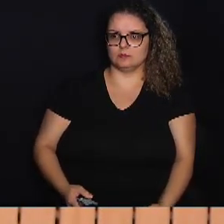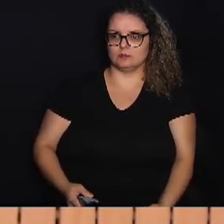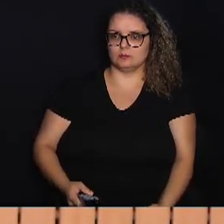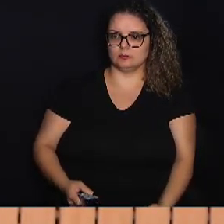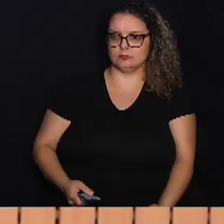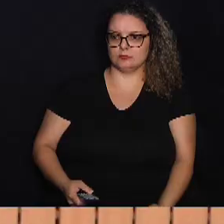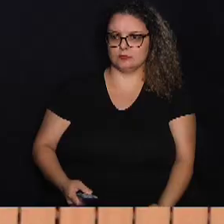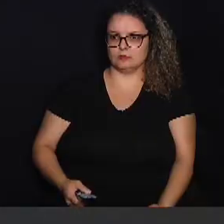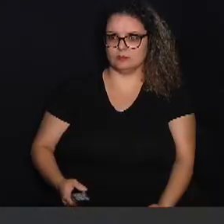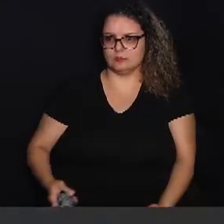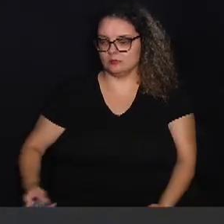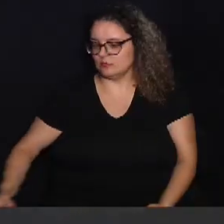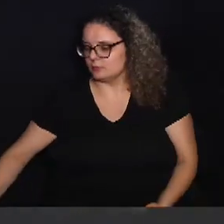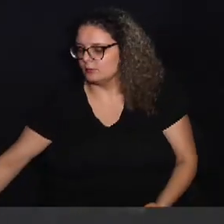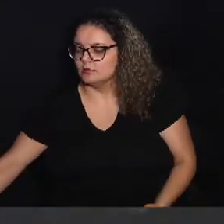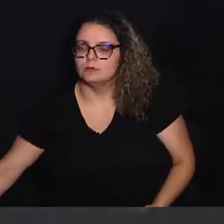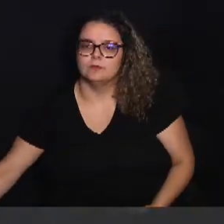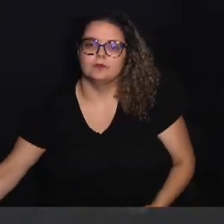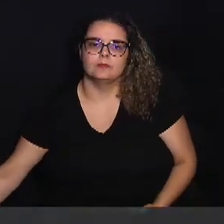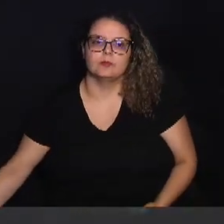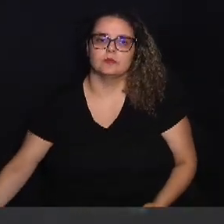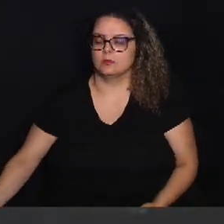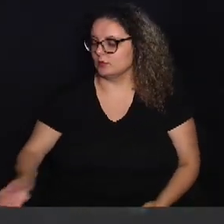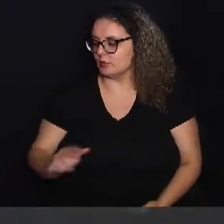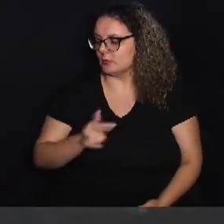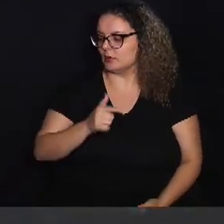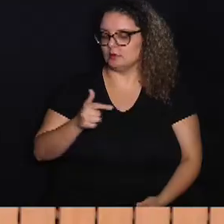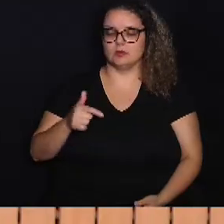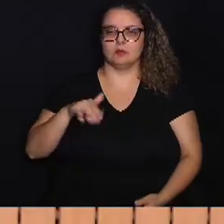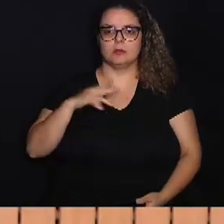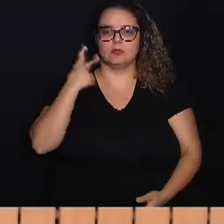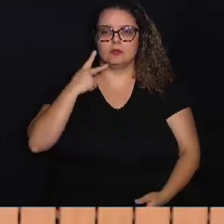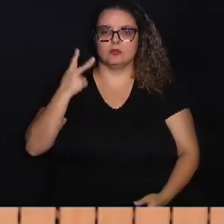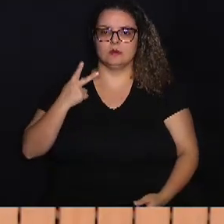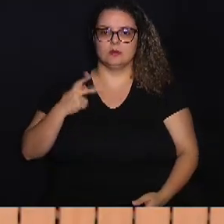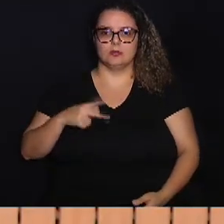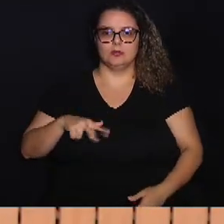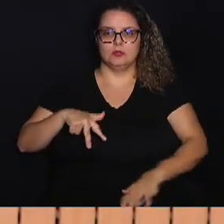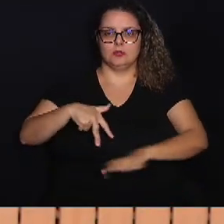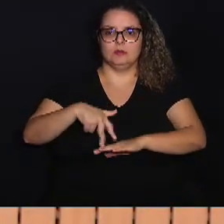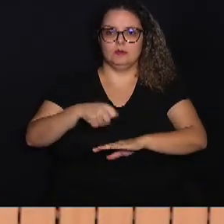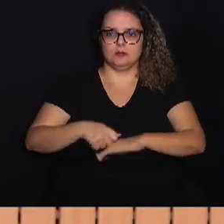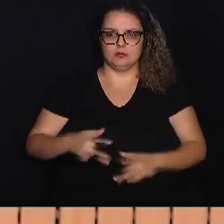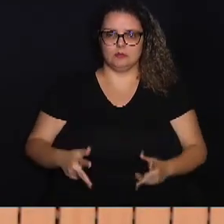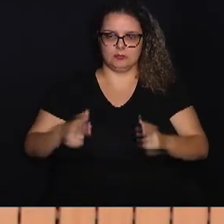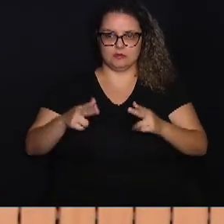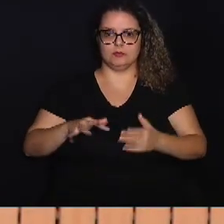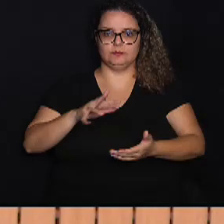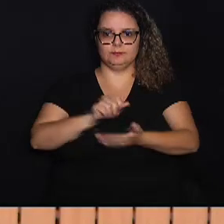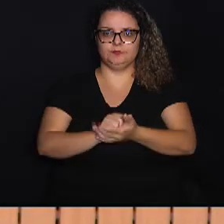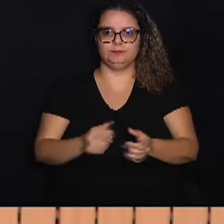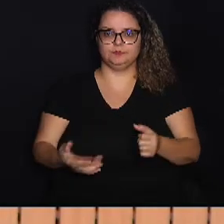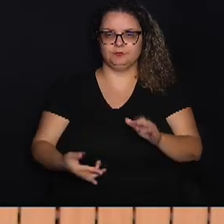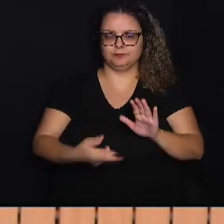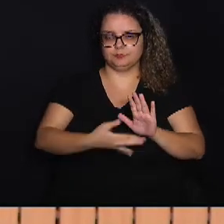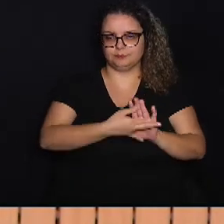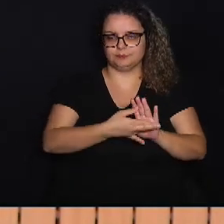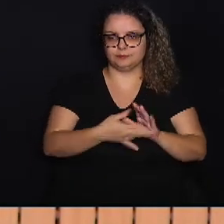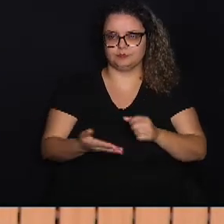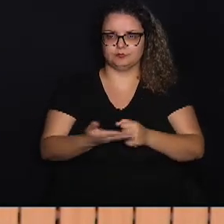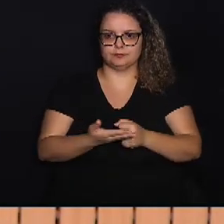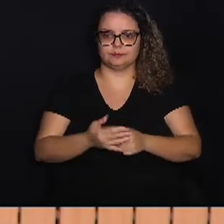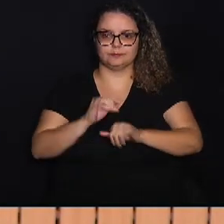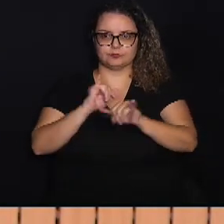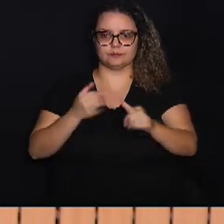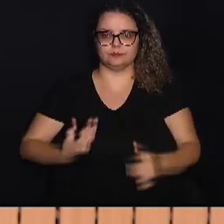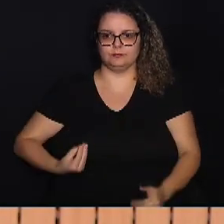inscrito não há mais vereadores inscrito Senor Presidente não vend no vereador inscrito suspeito regimentalmente a sessão mas quero anunciar e agradecer